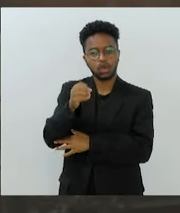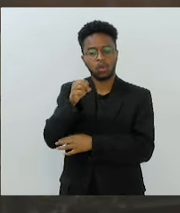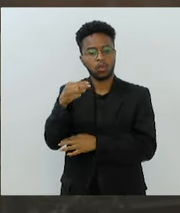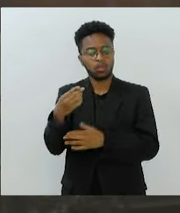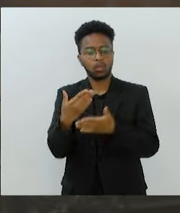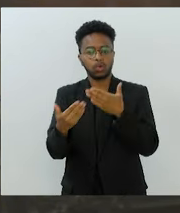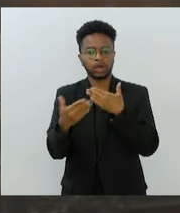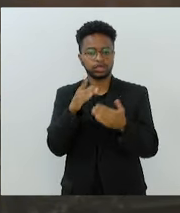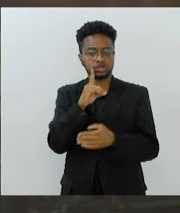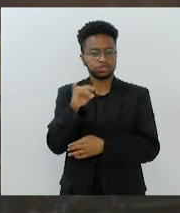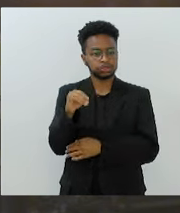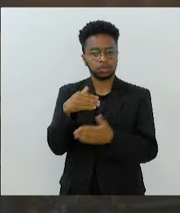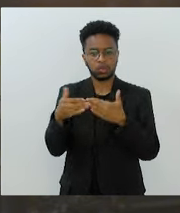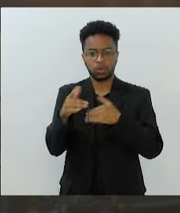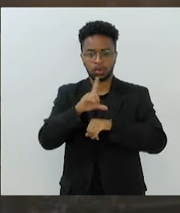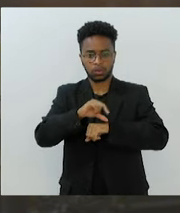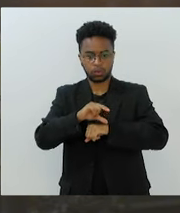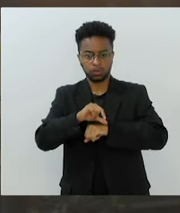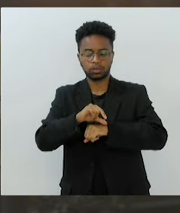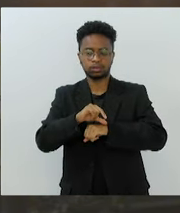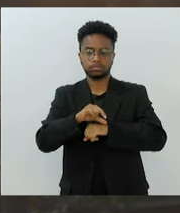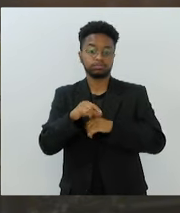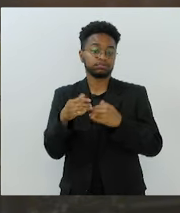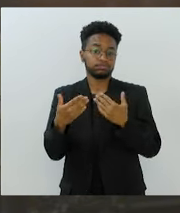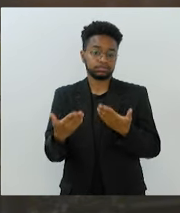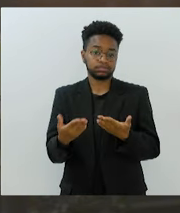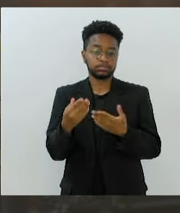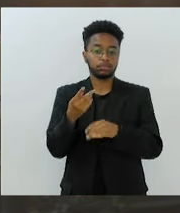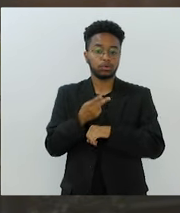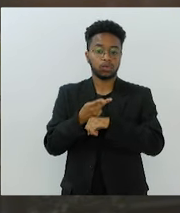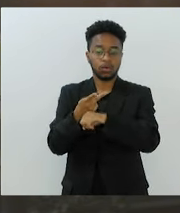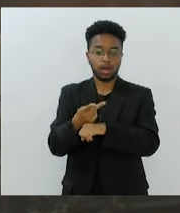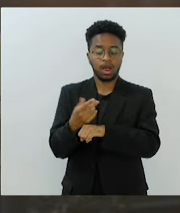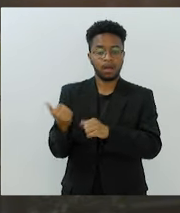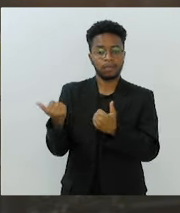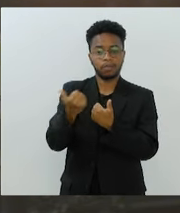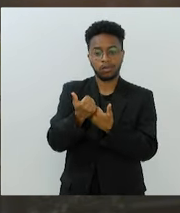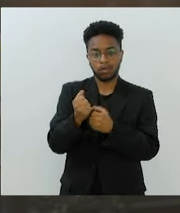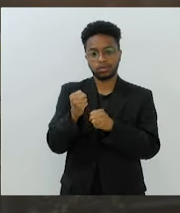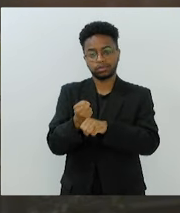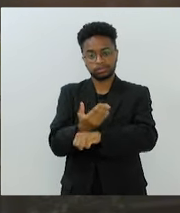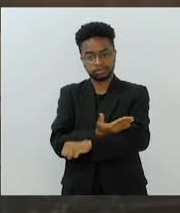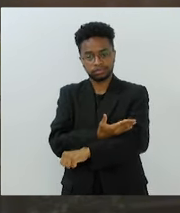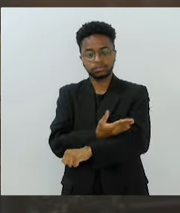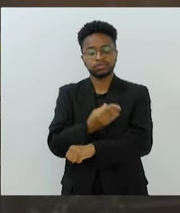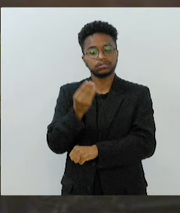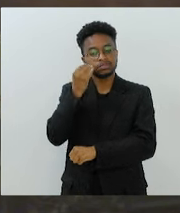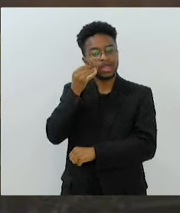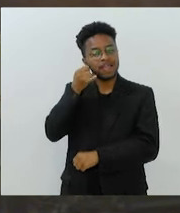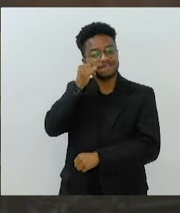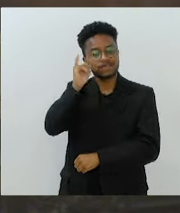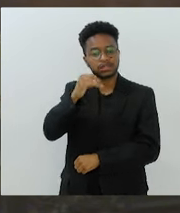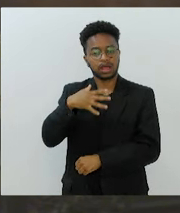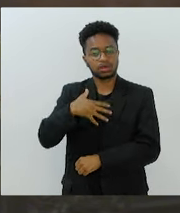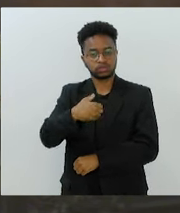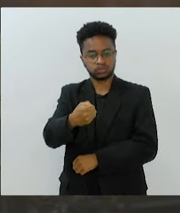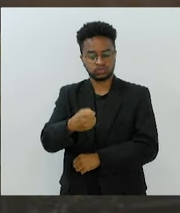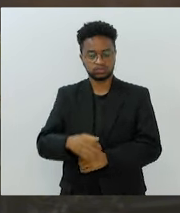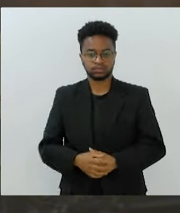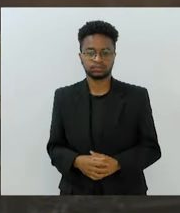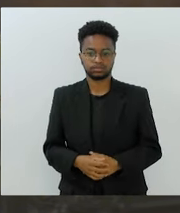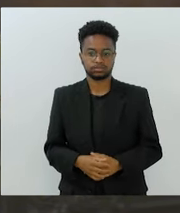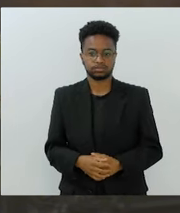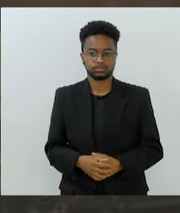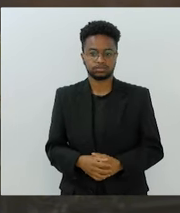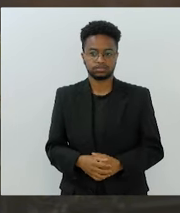qualquer hora, justamente buscando esse apoio emocional com vistas à prevenção do suicídio. Para